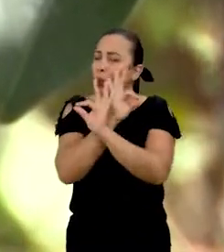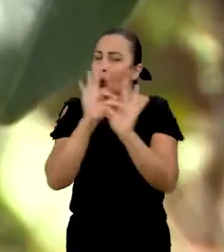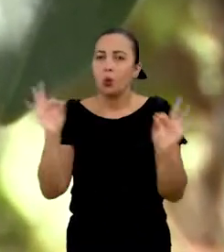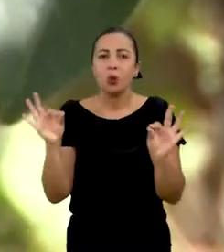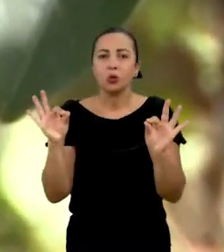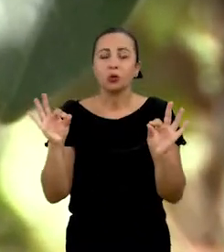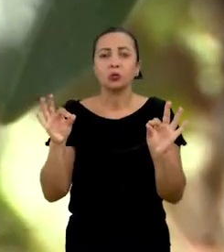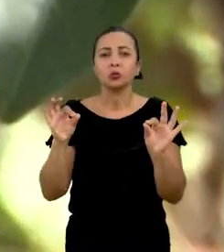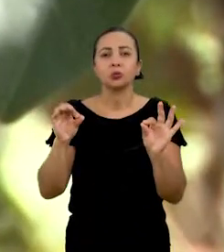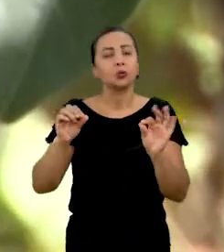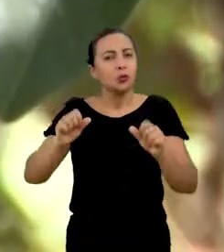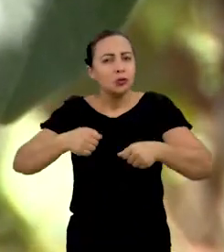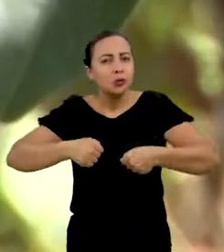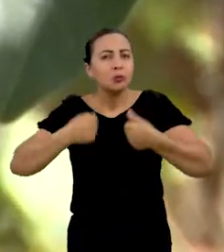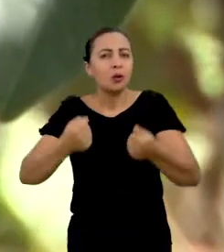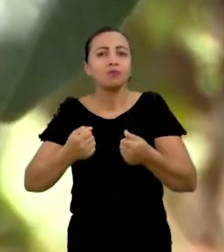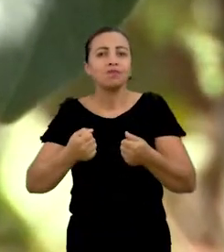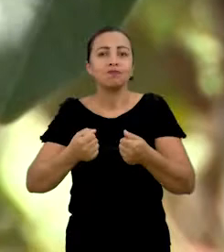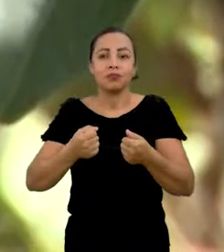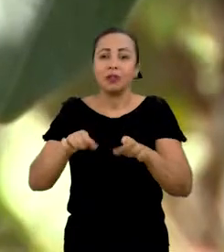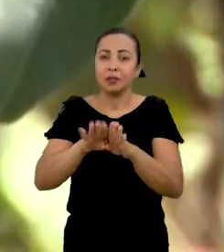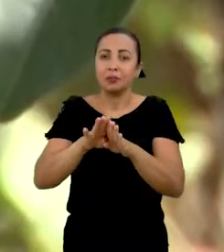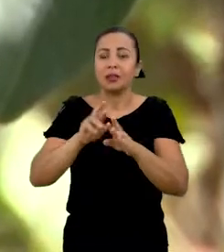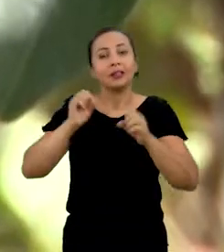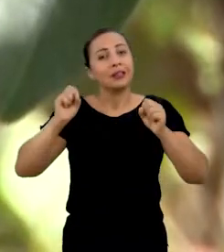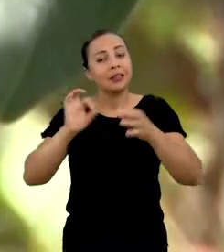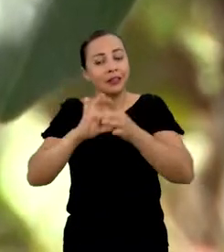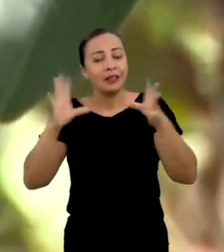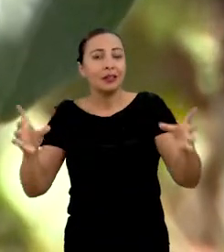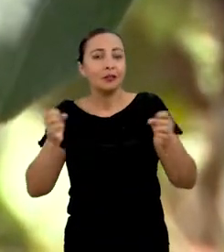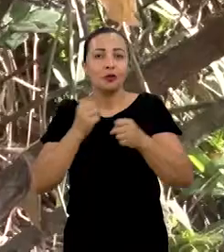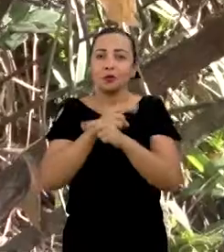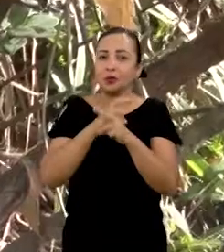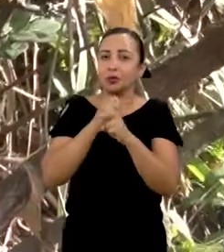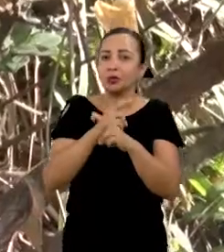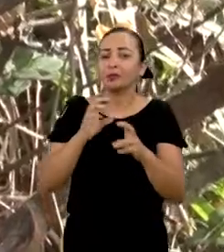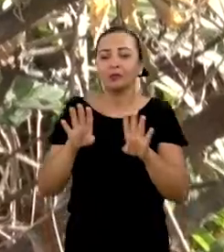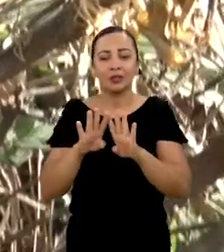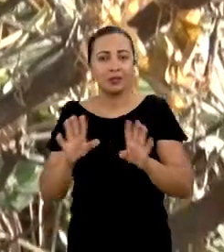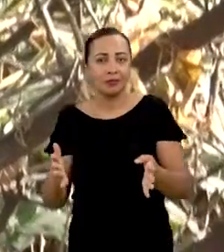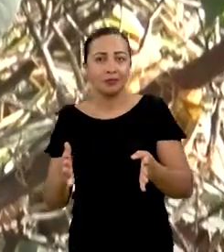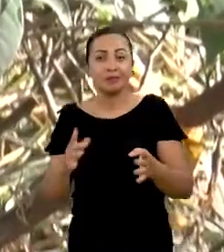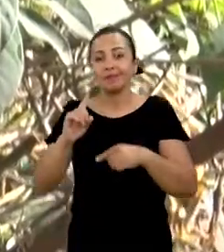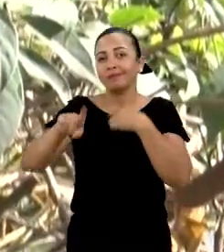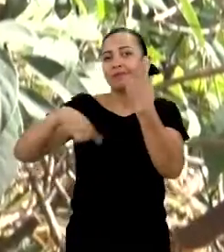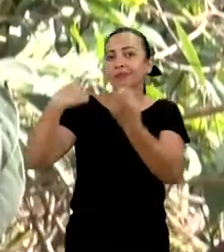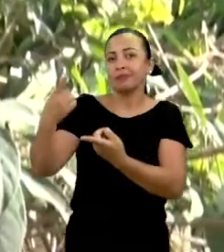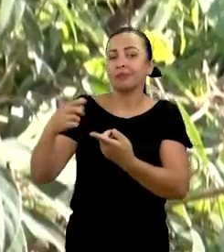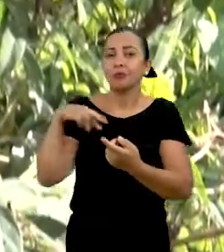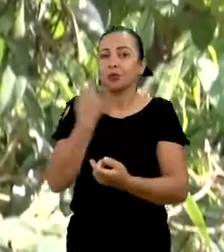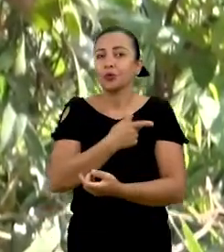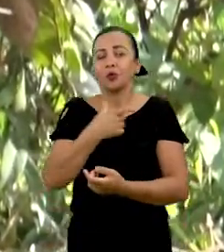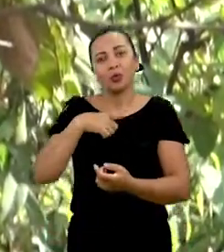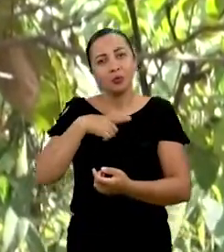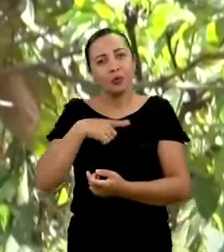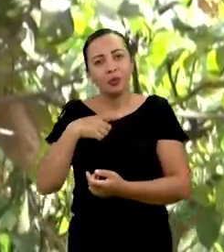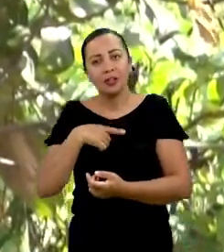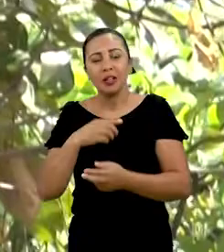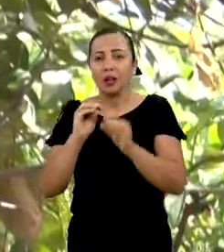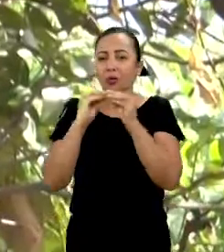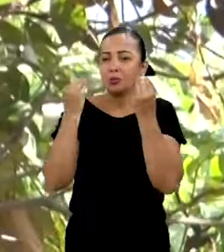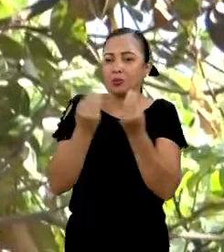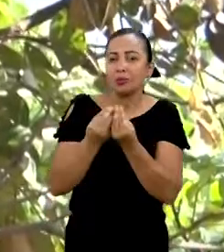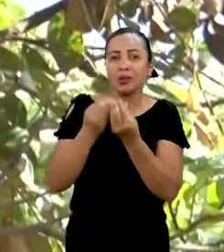serem livres de toxicidade. Ou seja, consequentemente, nós vamos ter substâncias que vão ser resíduos